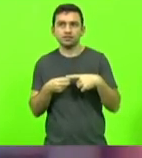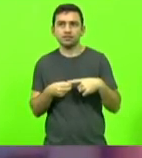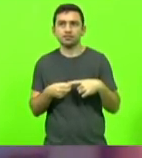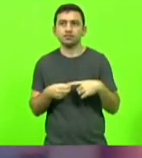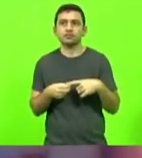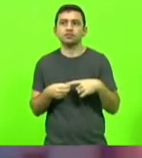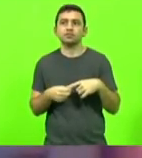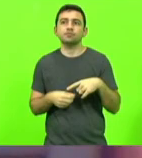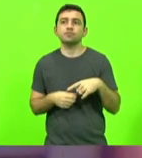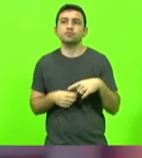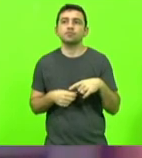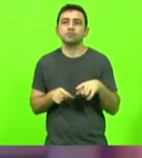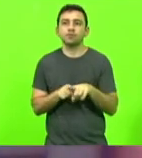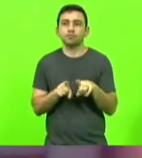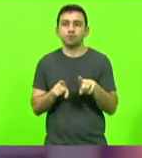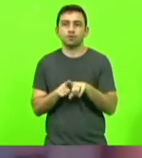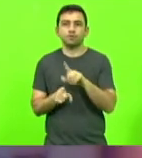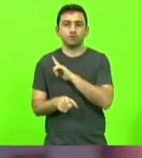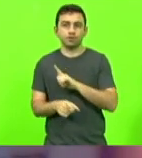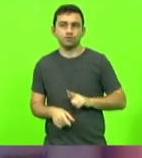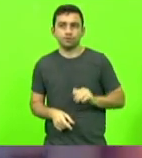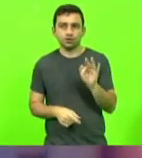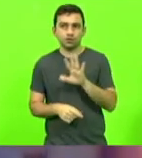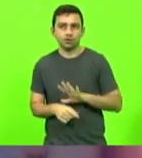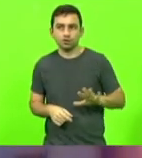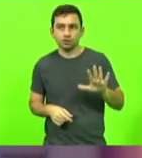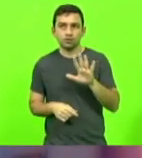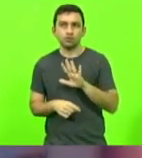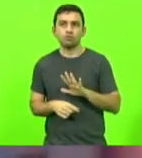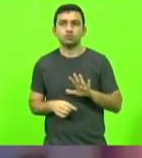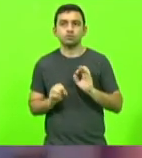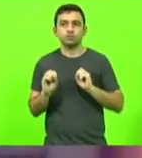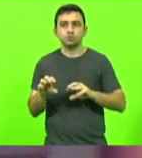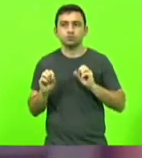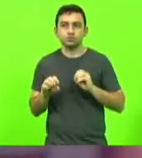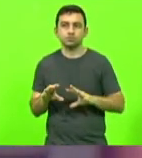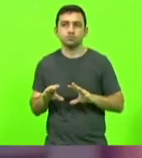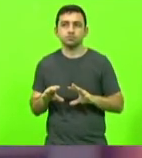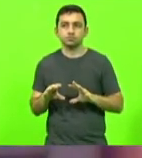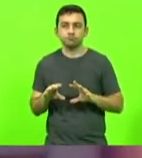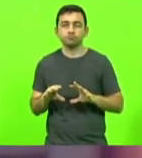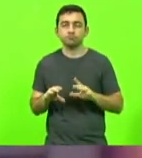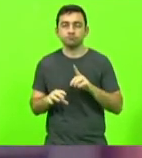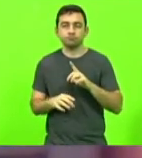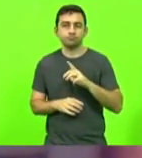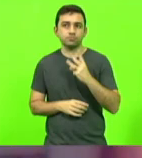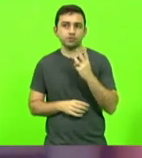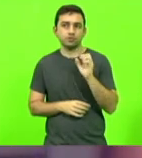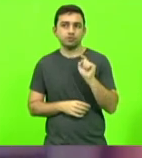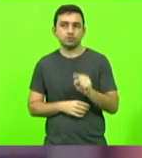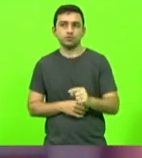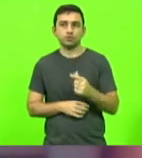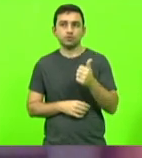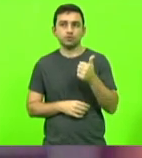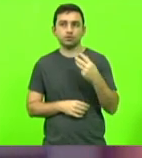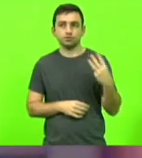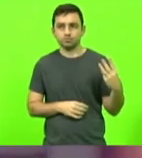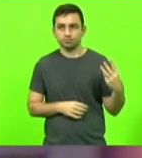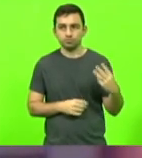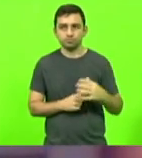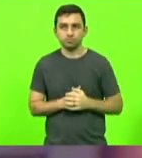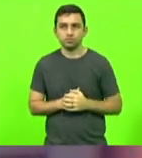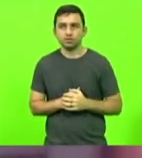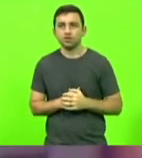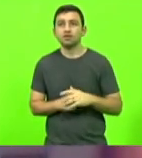9.494 e a União, através da Rede Federal de Ensino, 30.013. Ou seja, nós estamos com